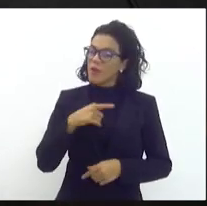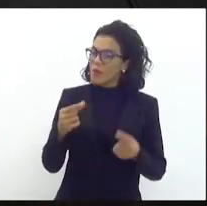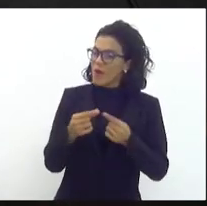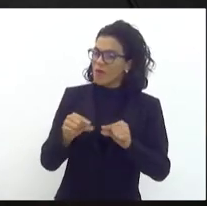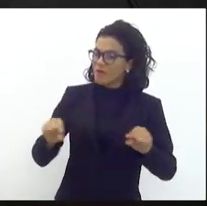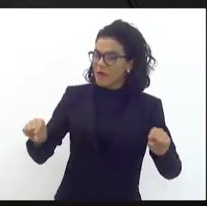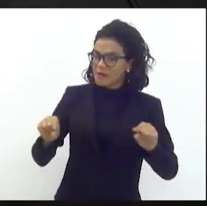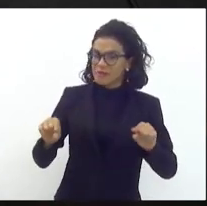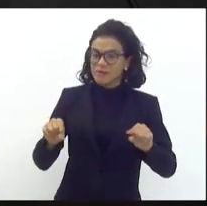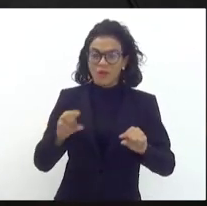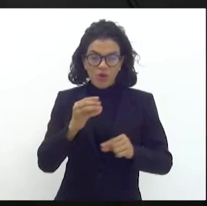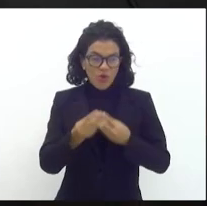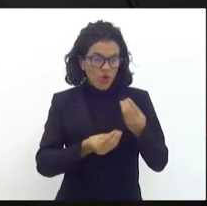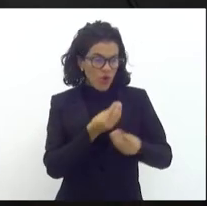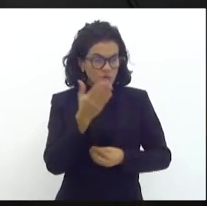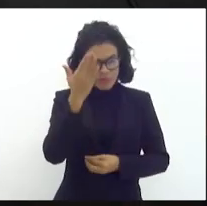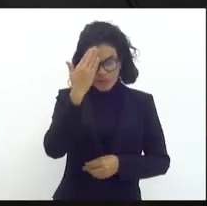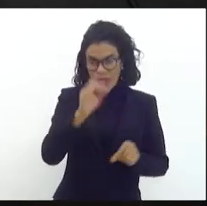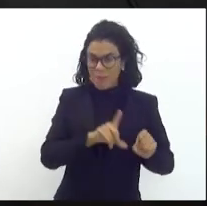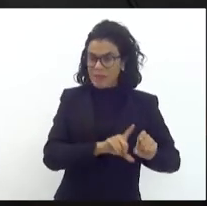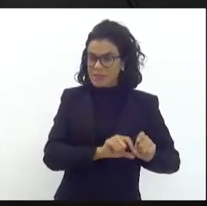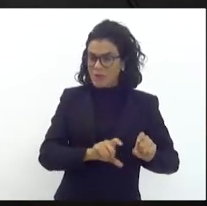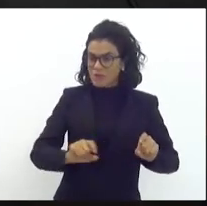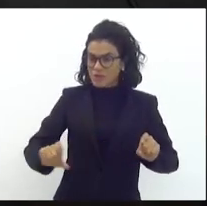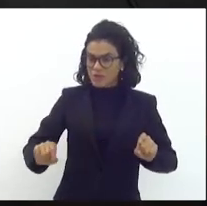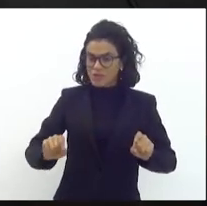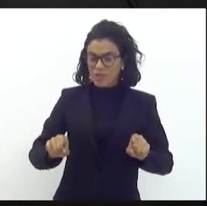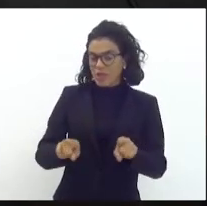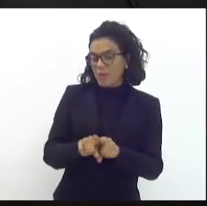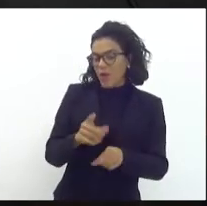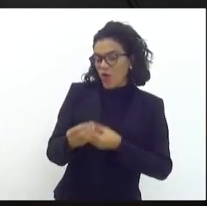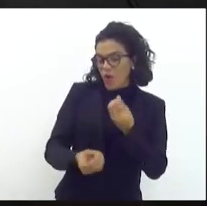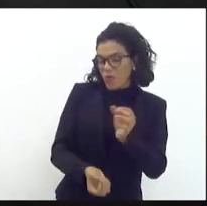vê como que se faz salsicha e leite